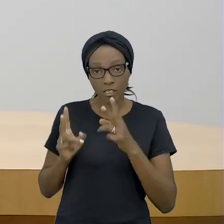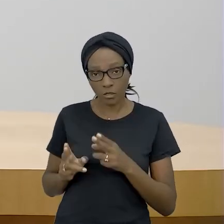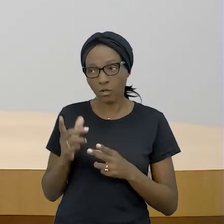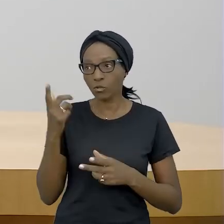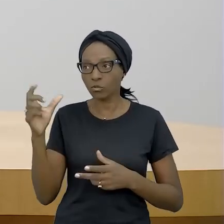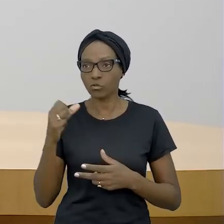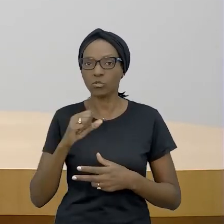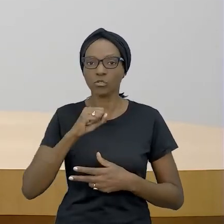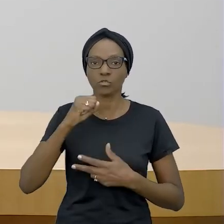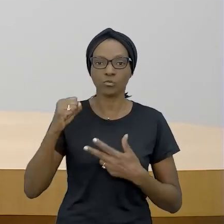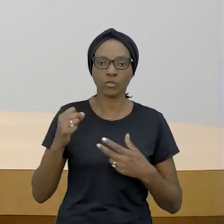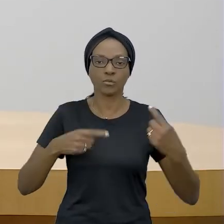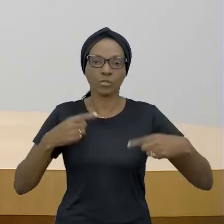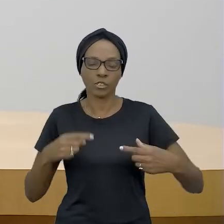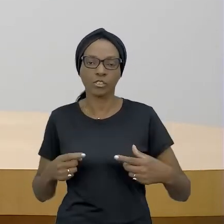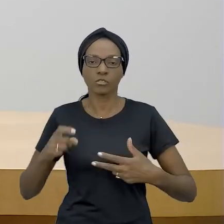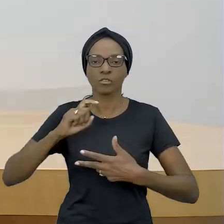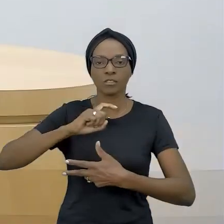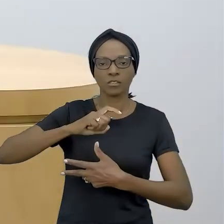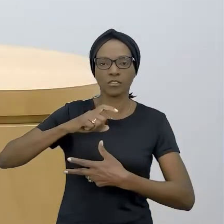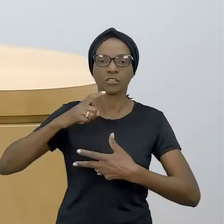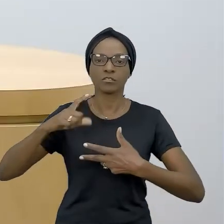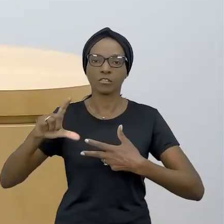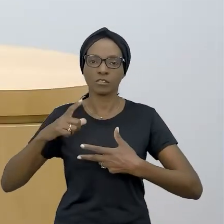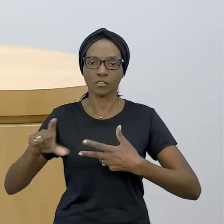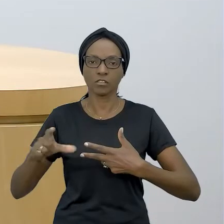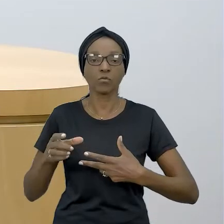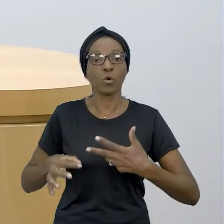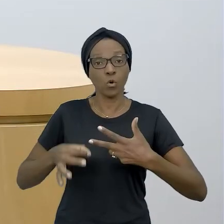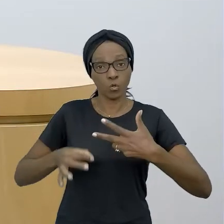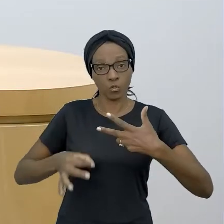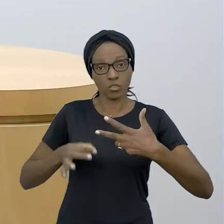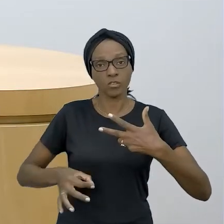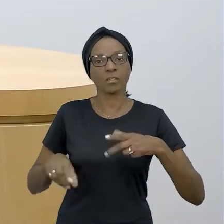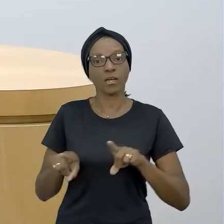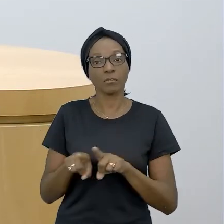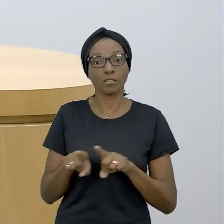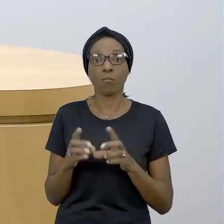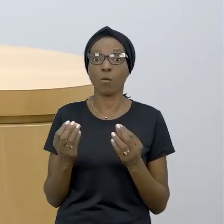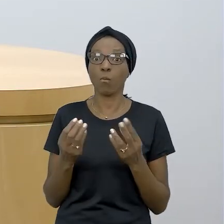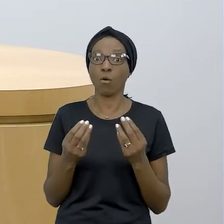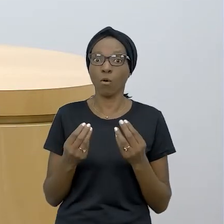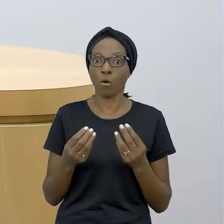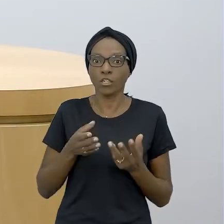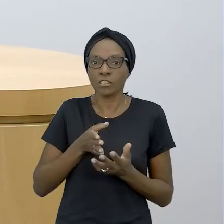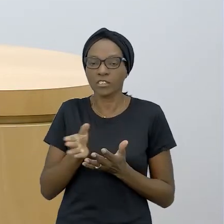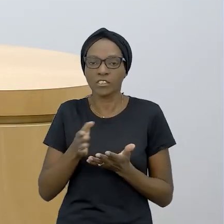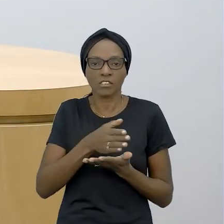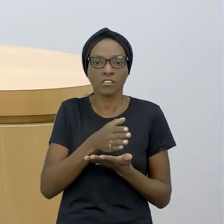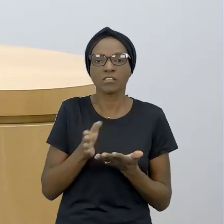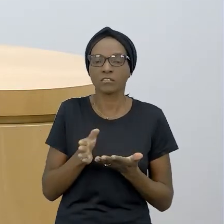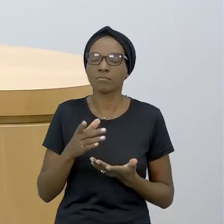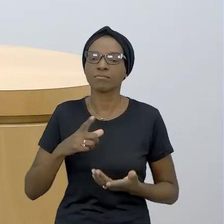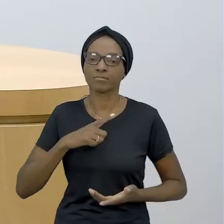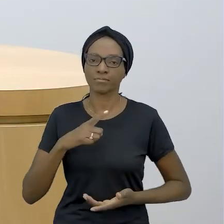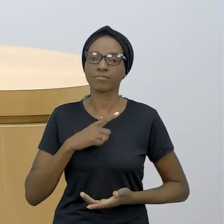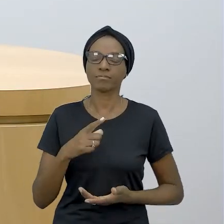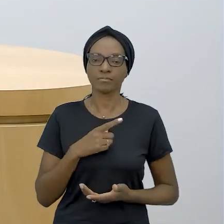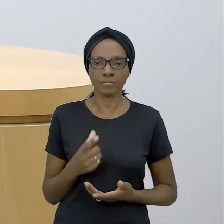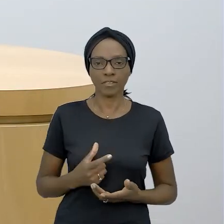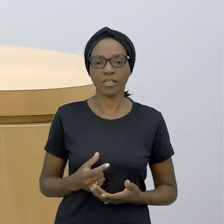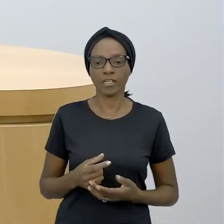o Executivo, como o Legislativo, o Judiciário também está bastante dividido, né? Nos